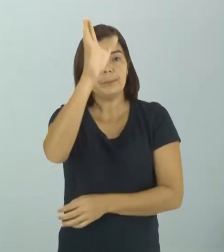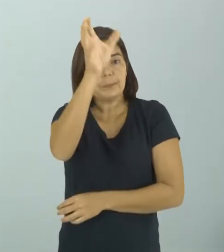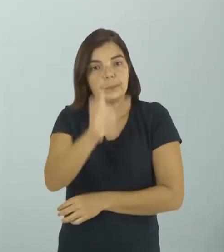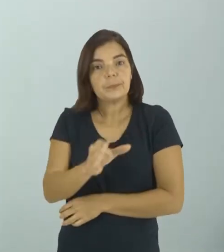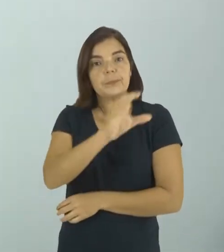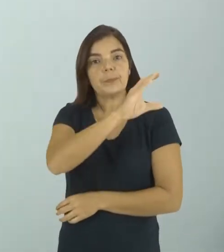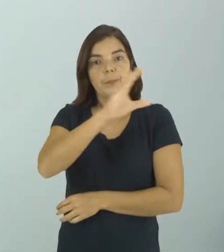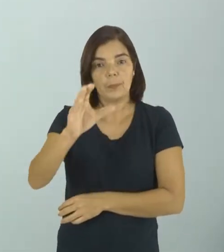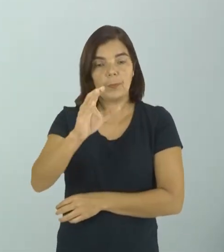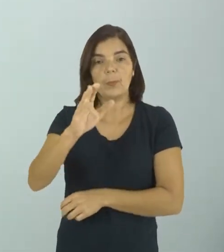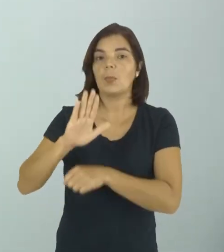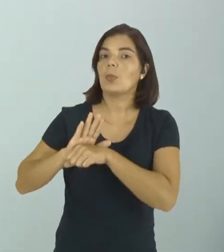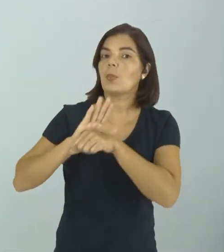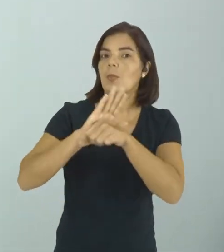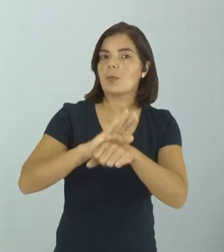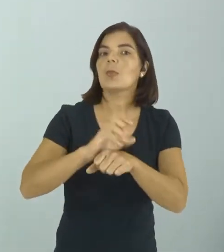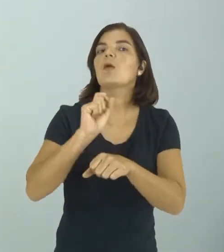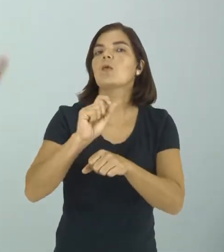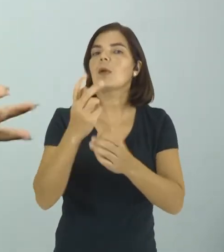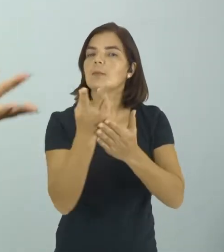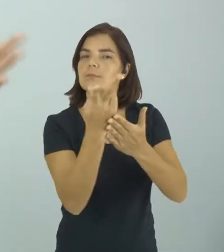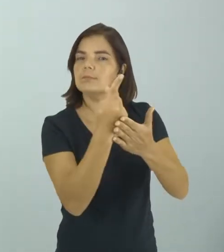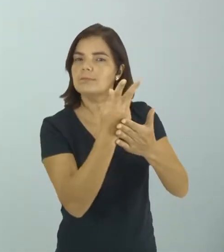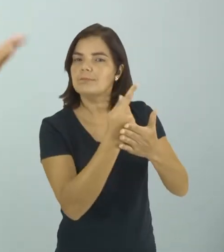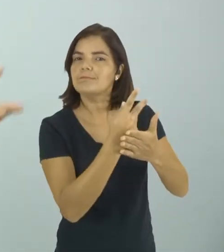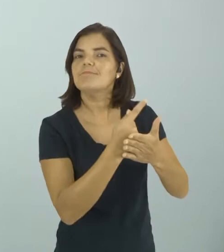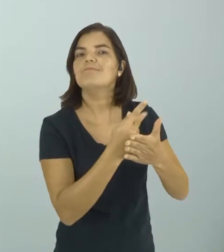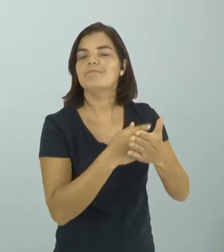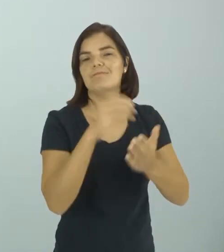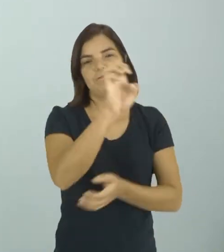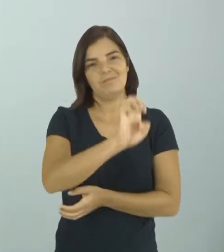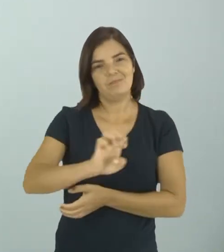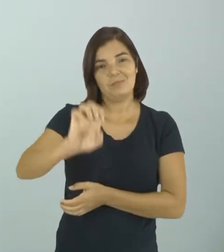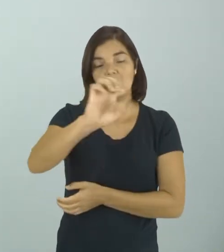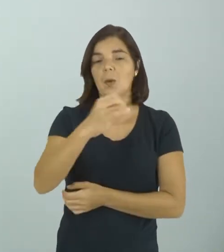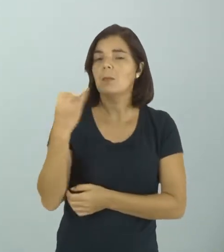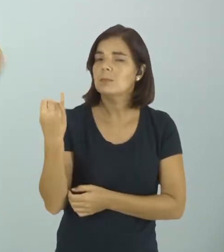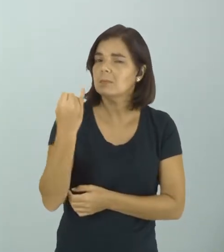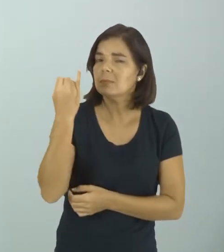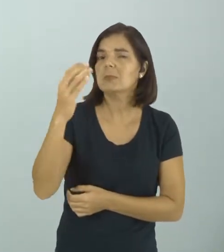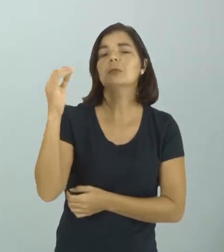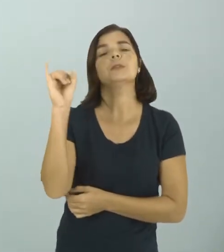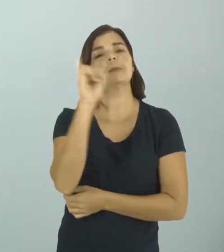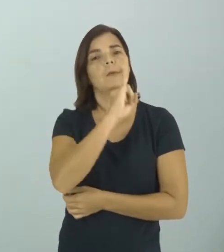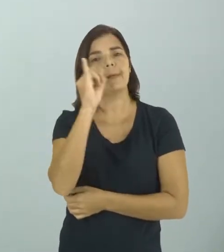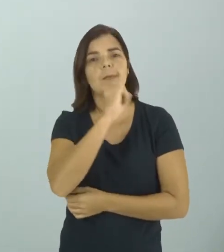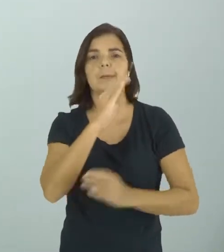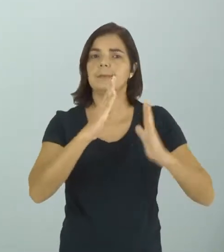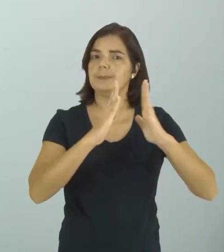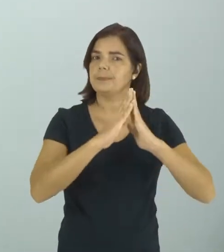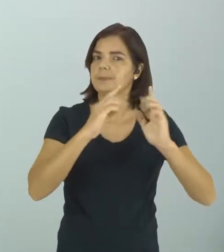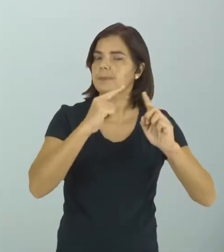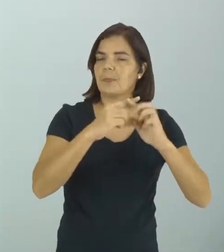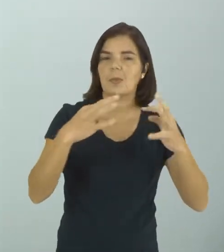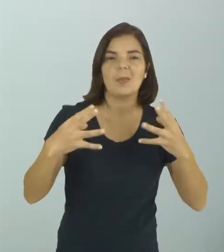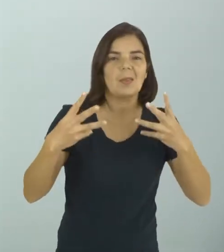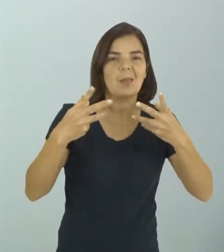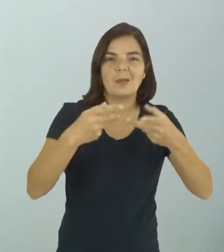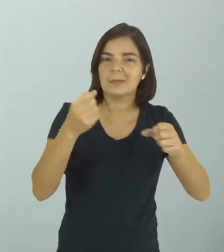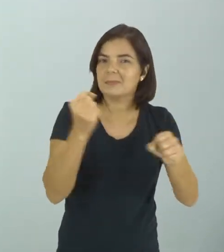era patrocinadora da arte, né? Na Europa, principalmente na Itália, nós temos igrejas, né, que são